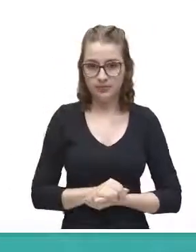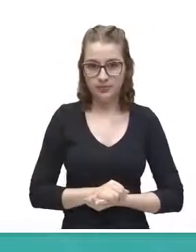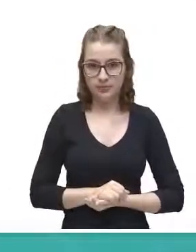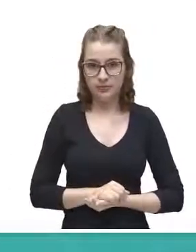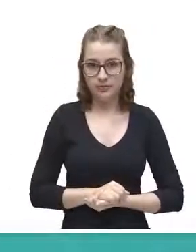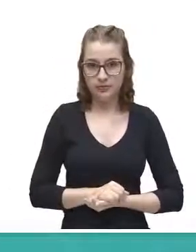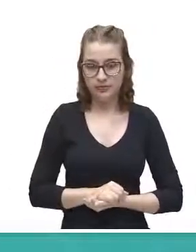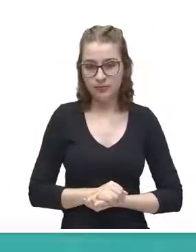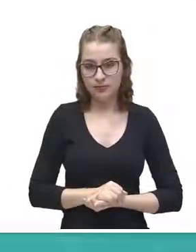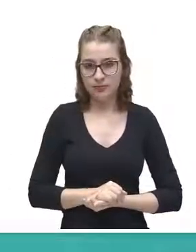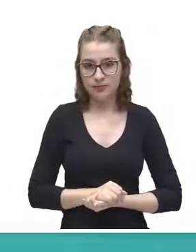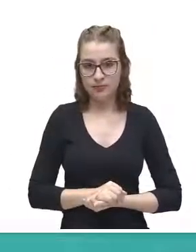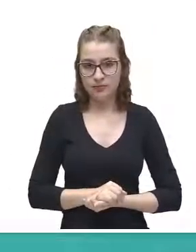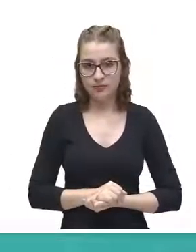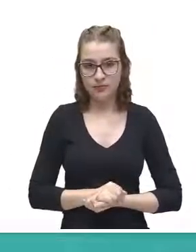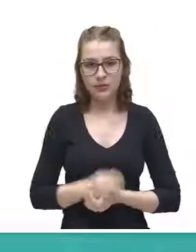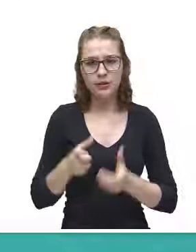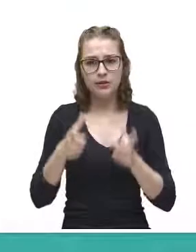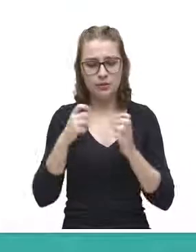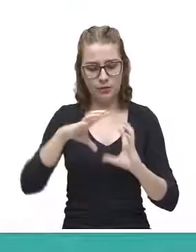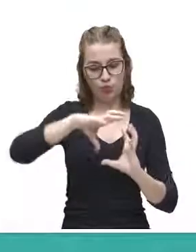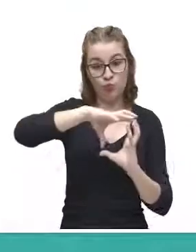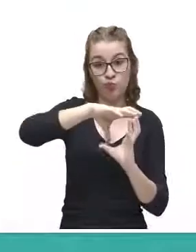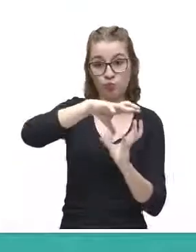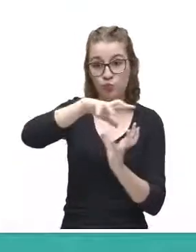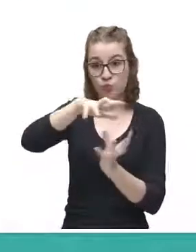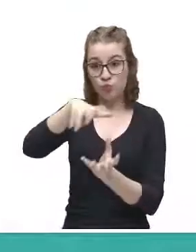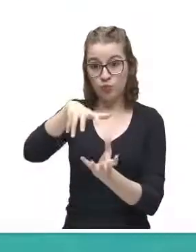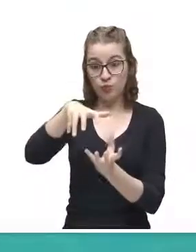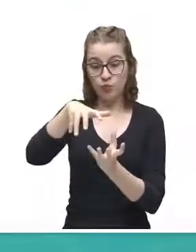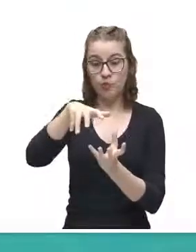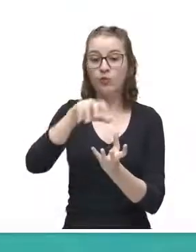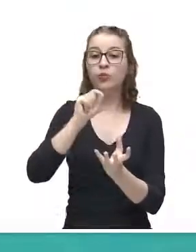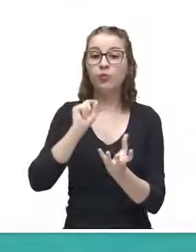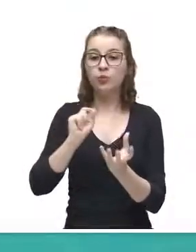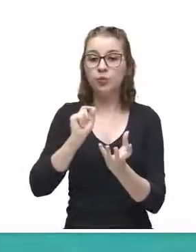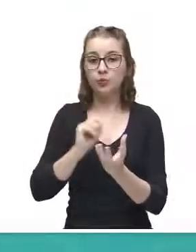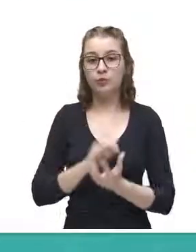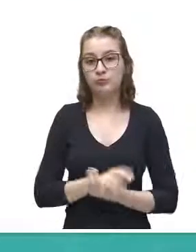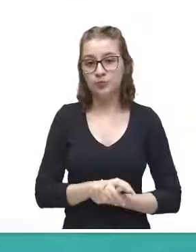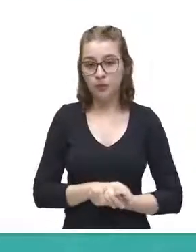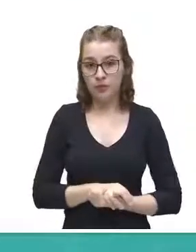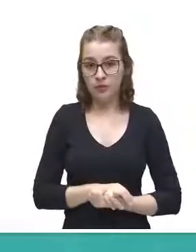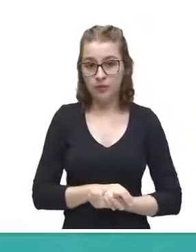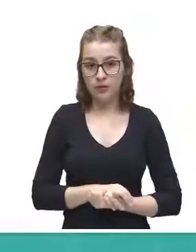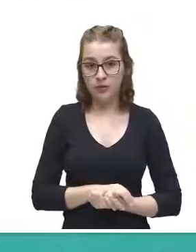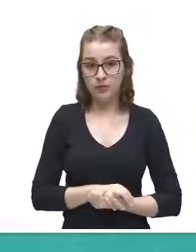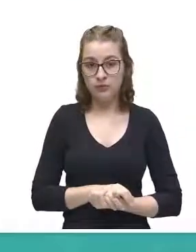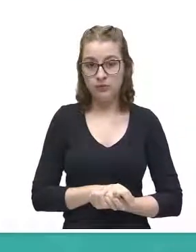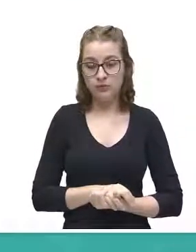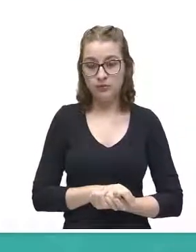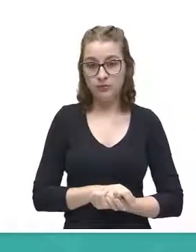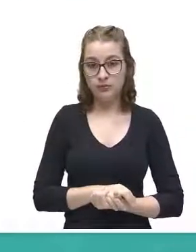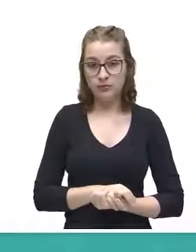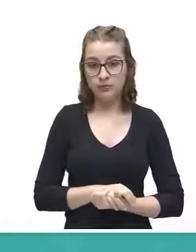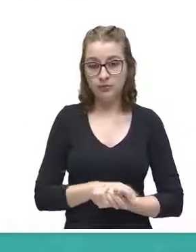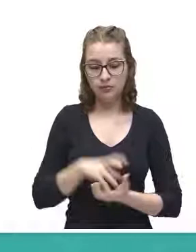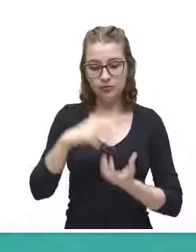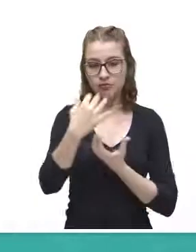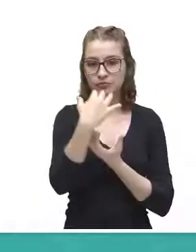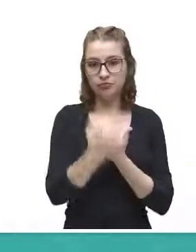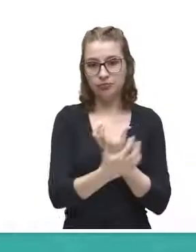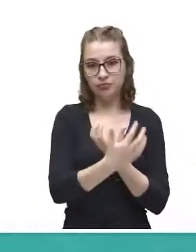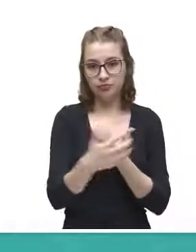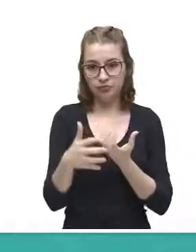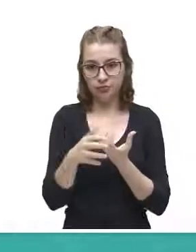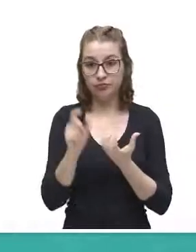gente observa, né, que o globo, ele vai estar dividido em relação a esses fusos horários. Então, o globo